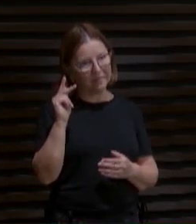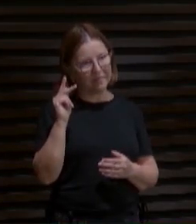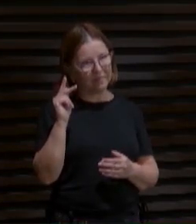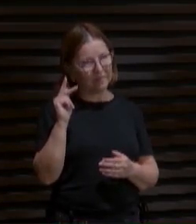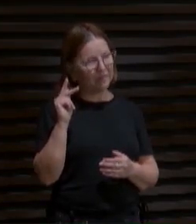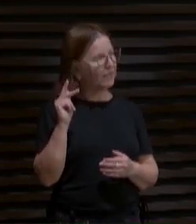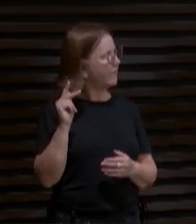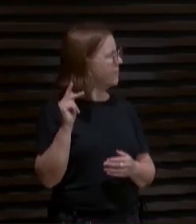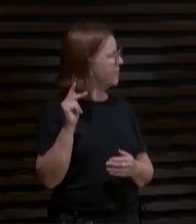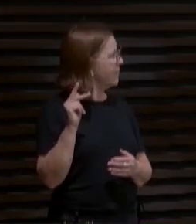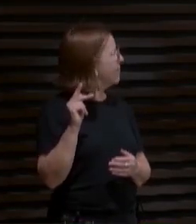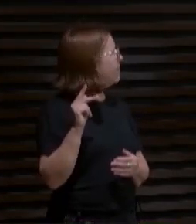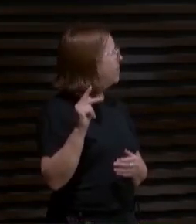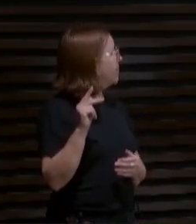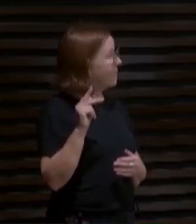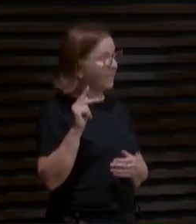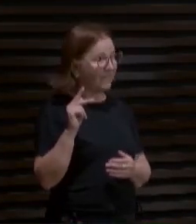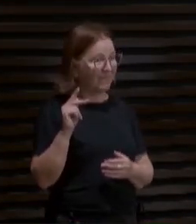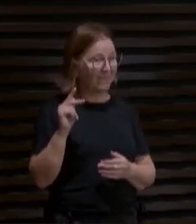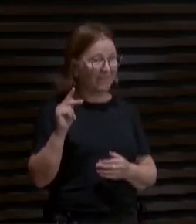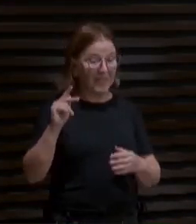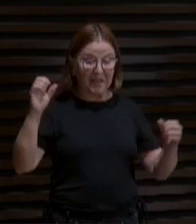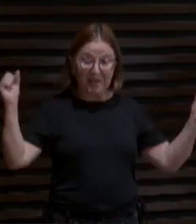afluirão todos os povos.